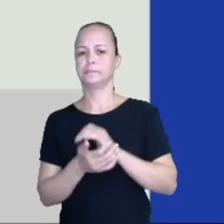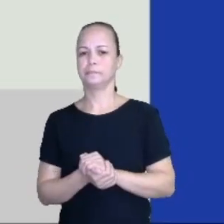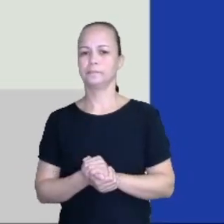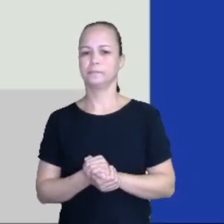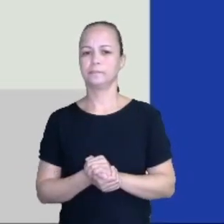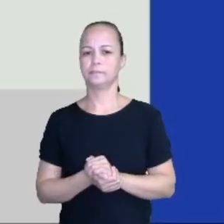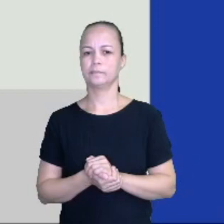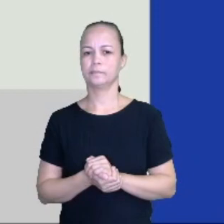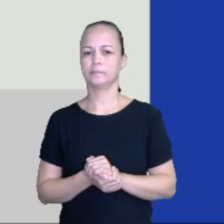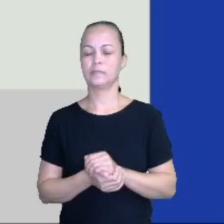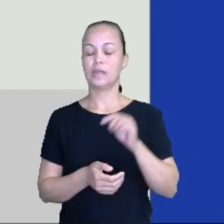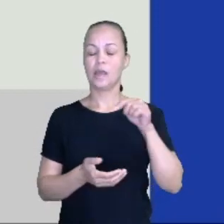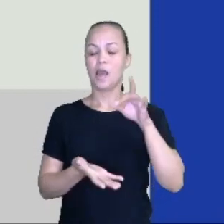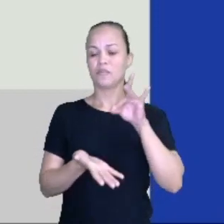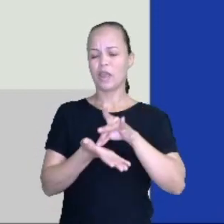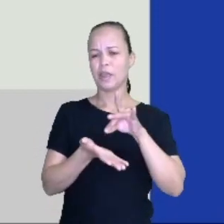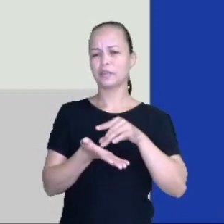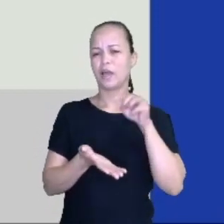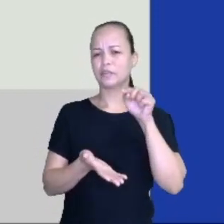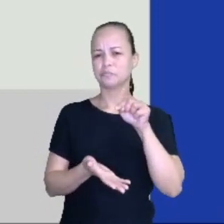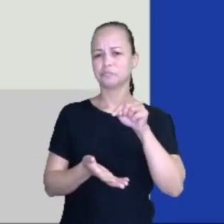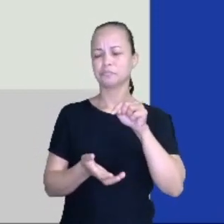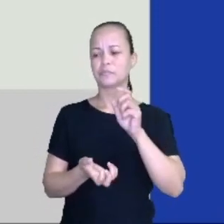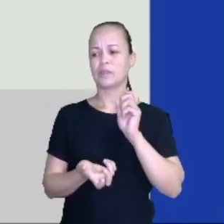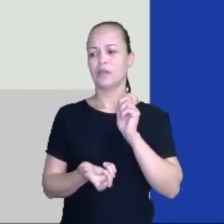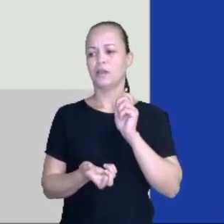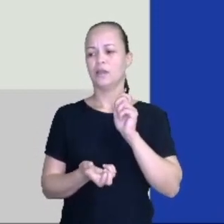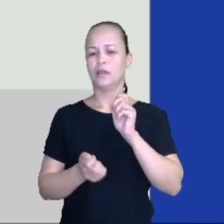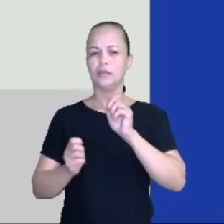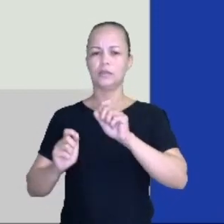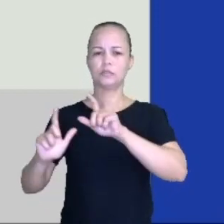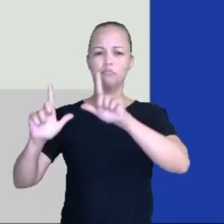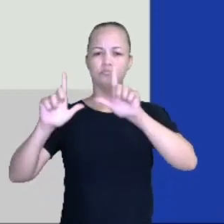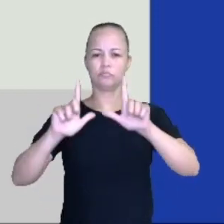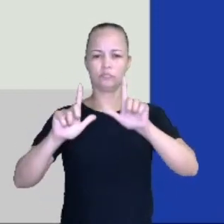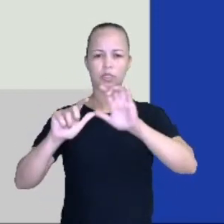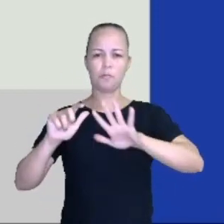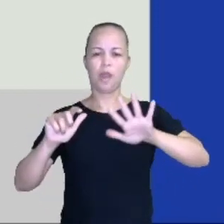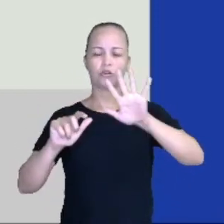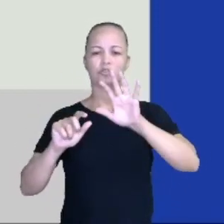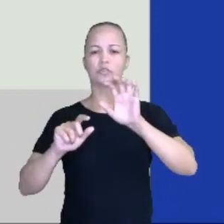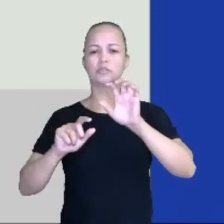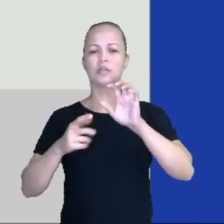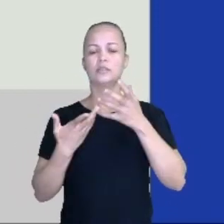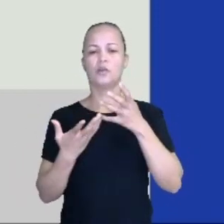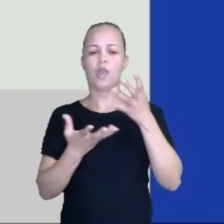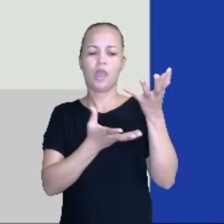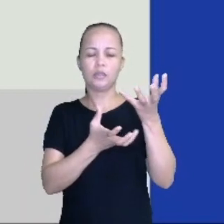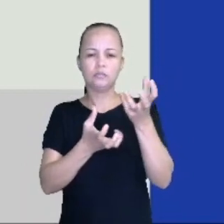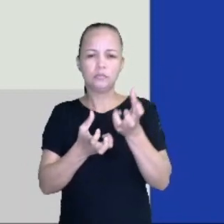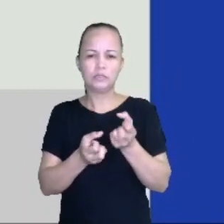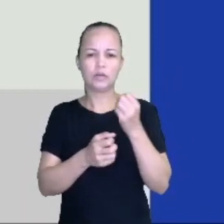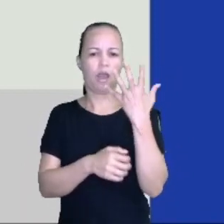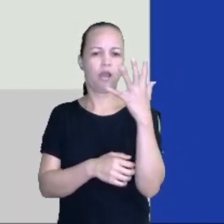naturais, na verdade, eles são tirados da natureza.